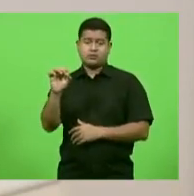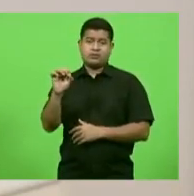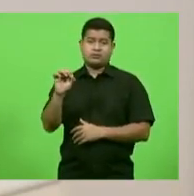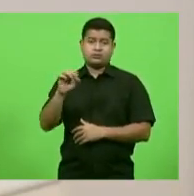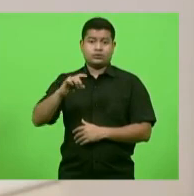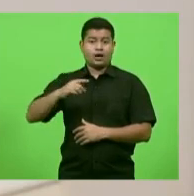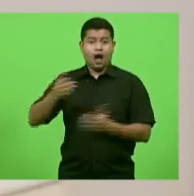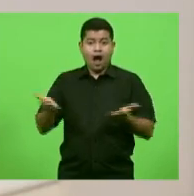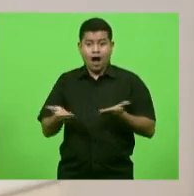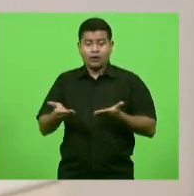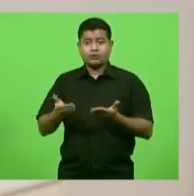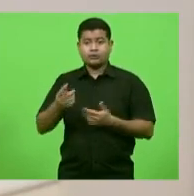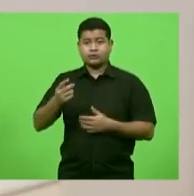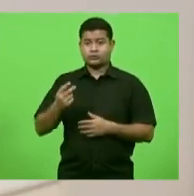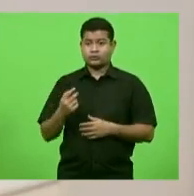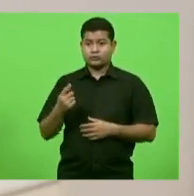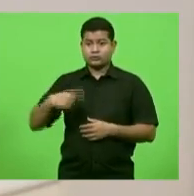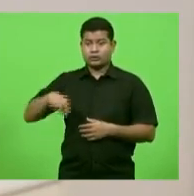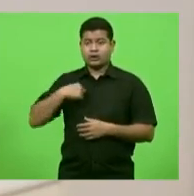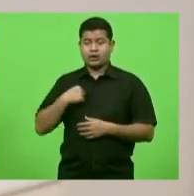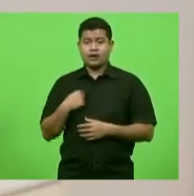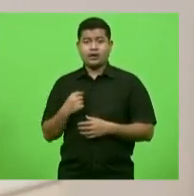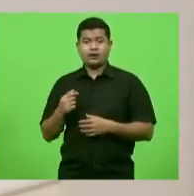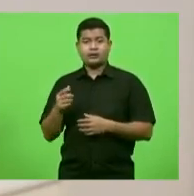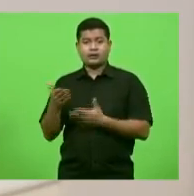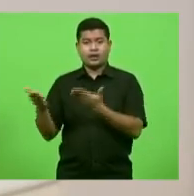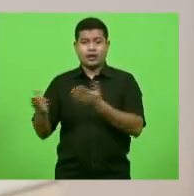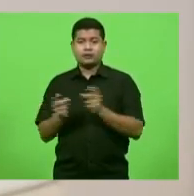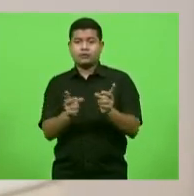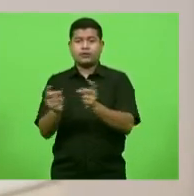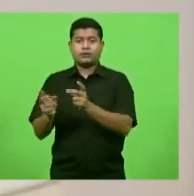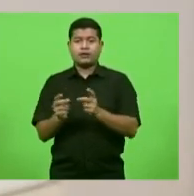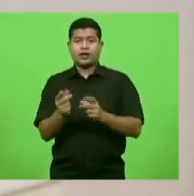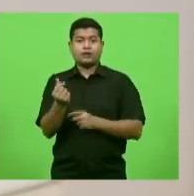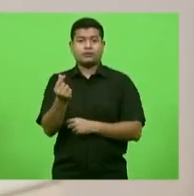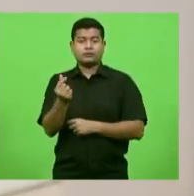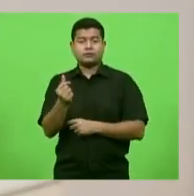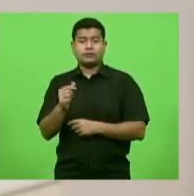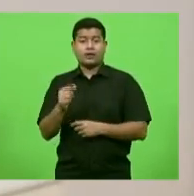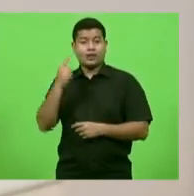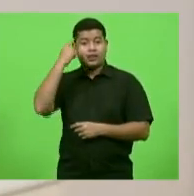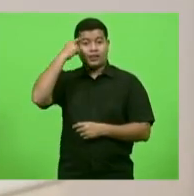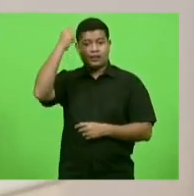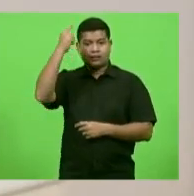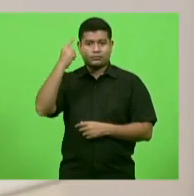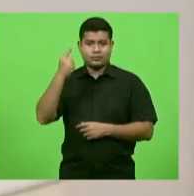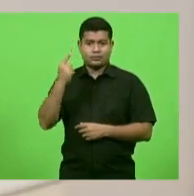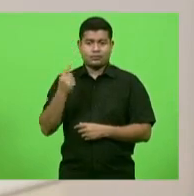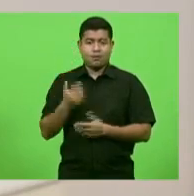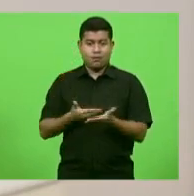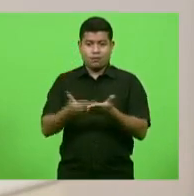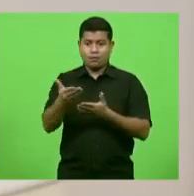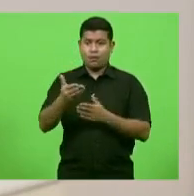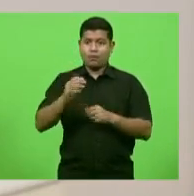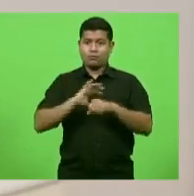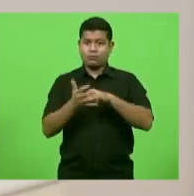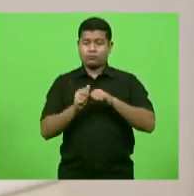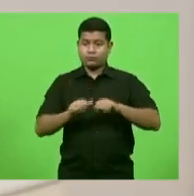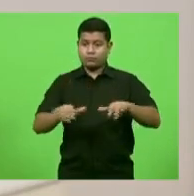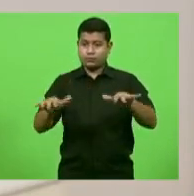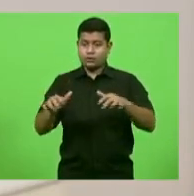estamos, pessoas estão nos ofertando ventiladores que lá começaram, lembrem-se, quando o início da pandemia, de 100 mil